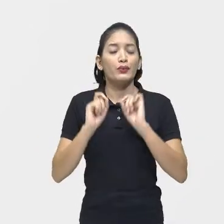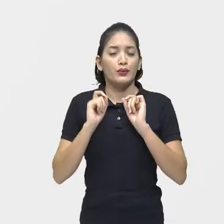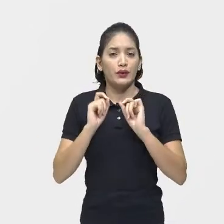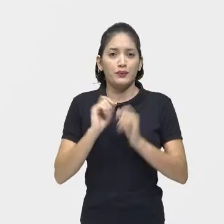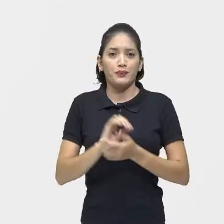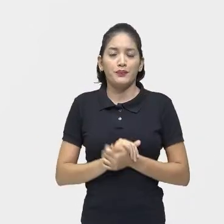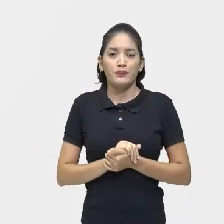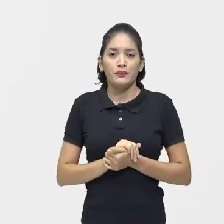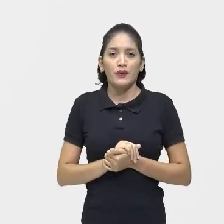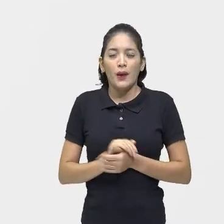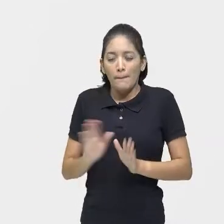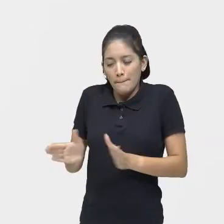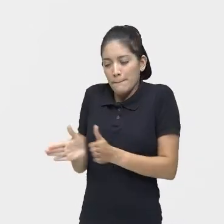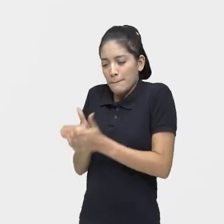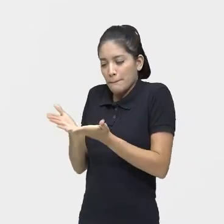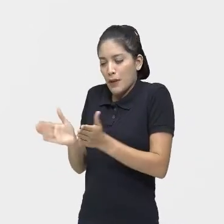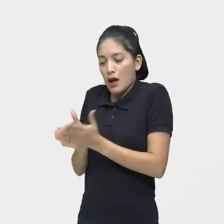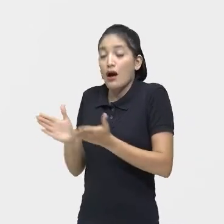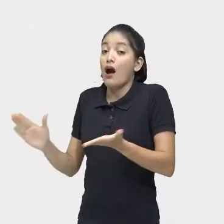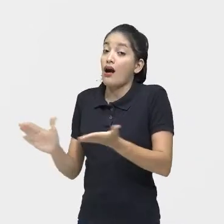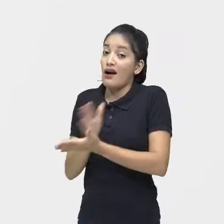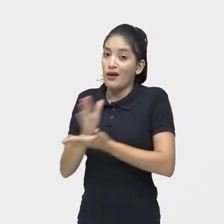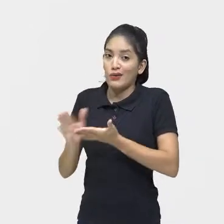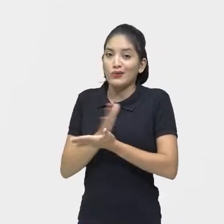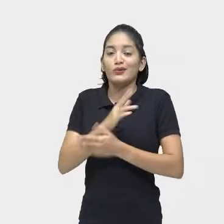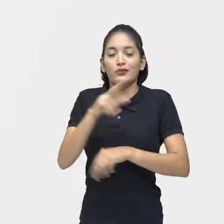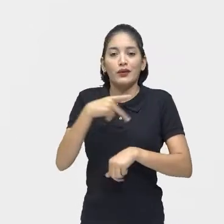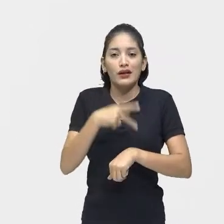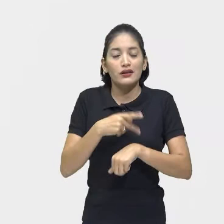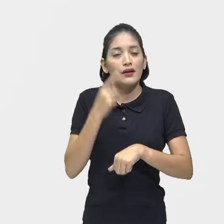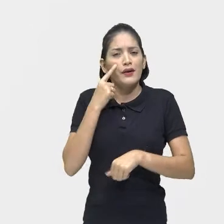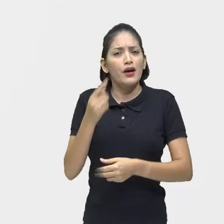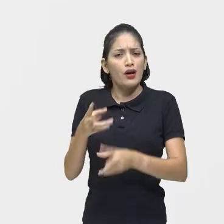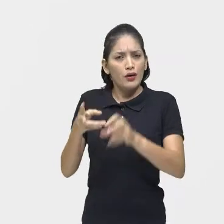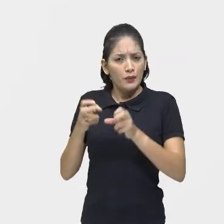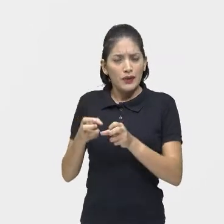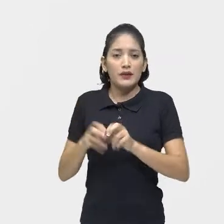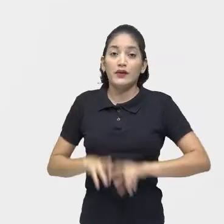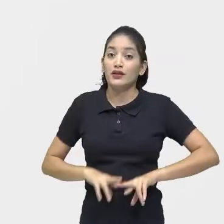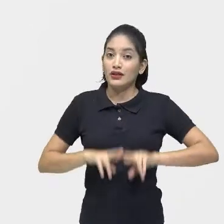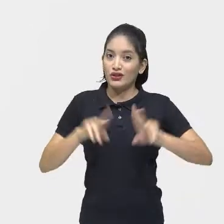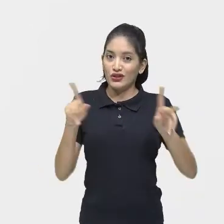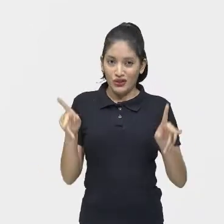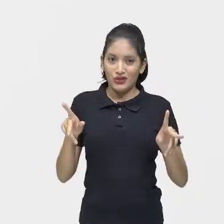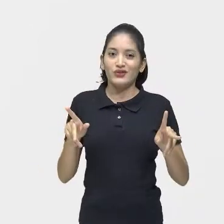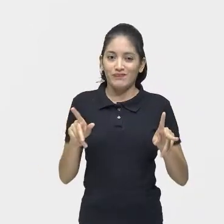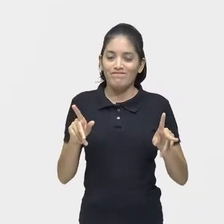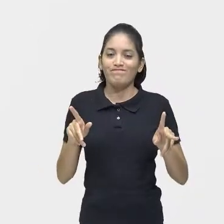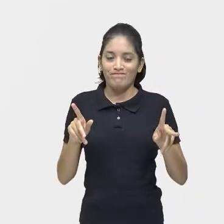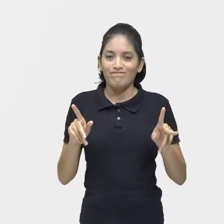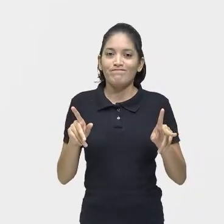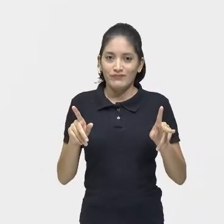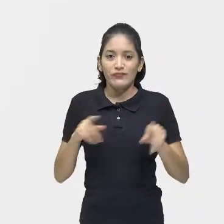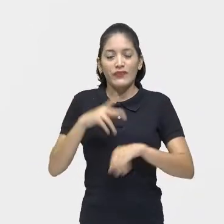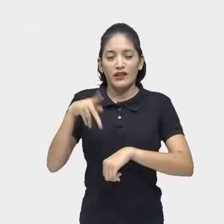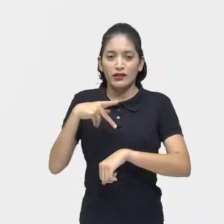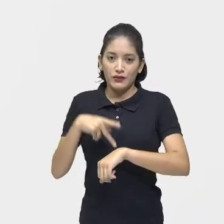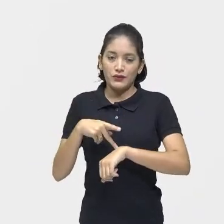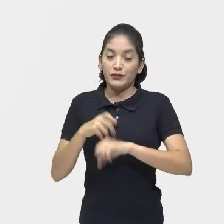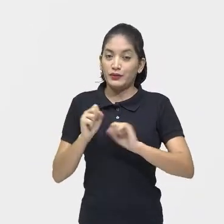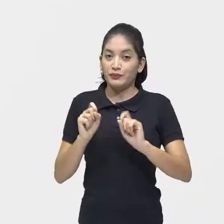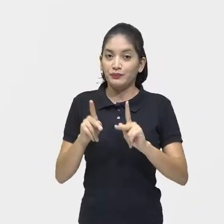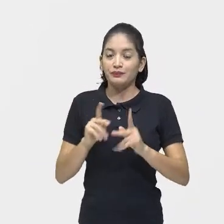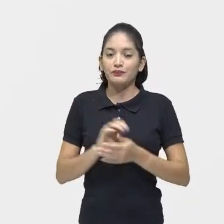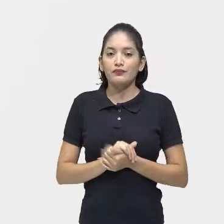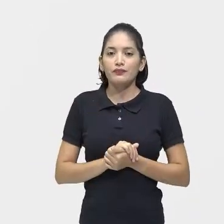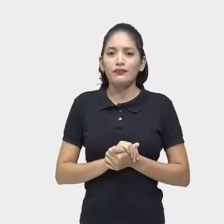a questão da pobreza aí em alguns dos países. Então a gente vai observar também algumas diferenças aí dos países, tá bom, gente?